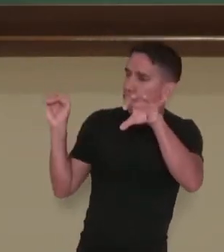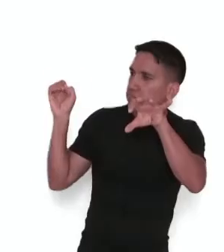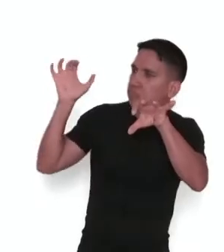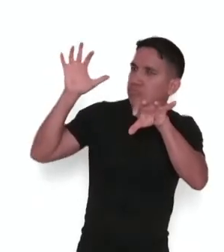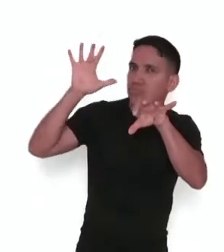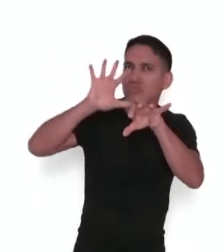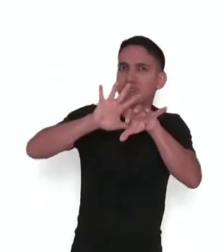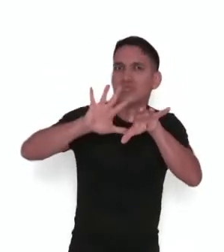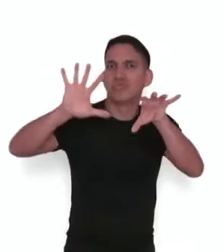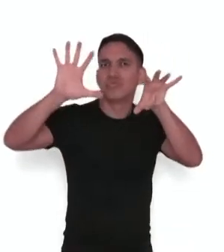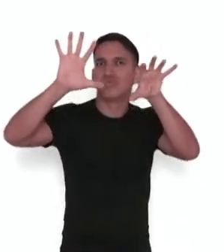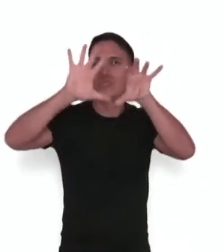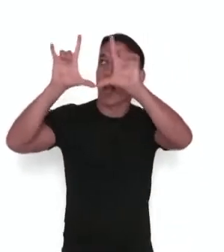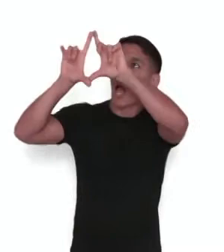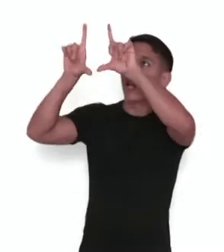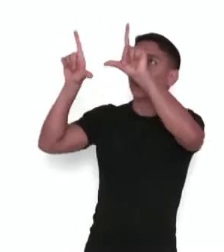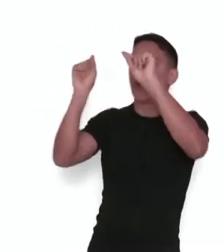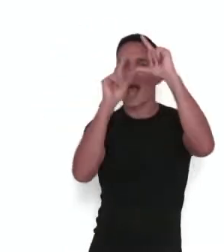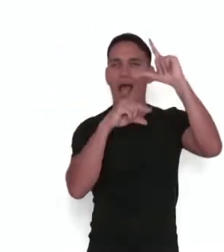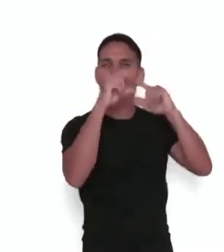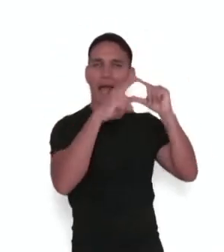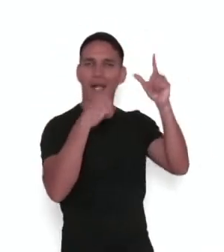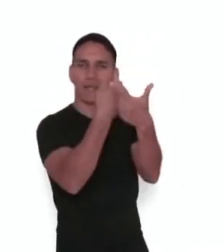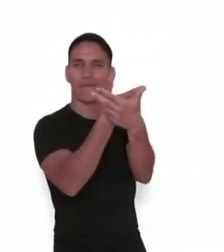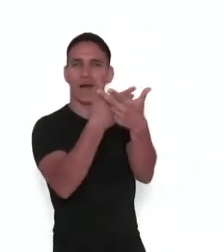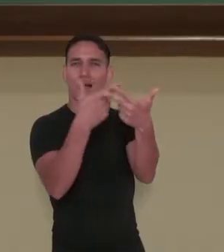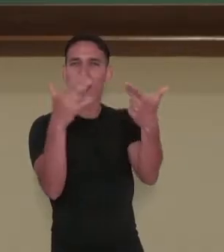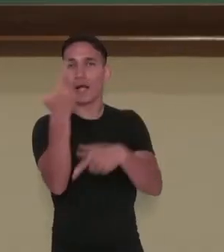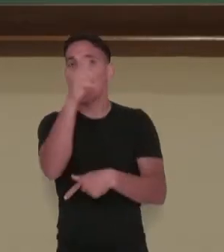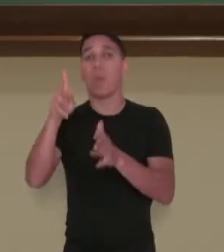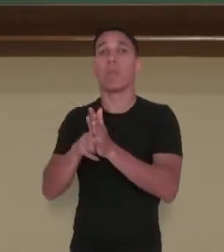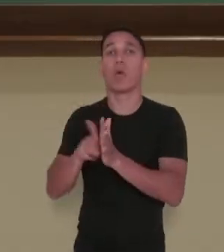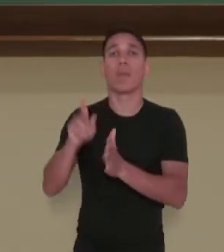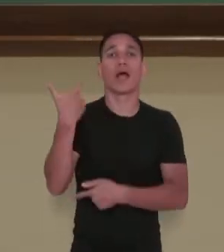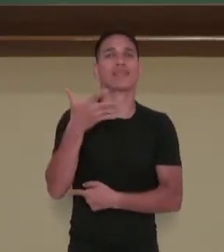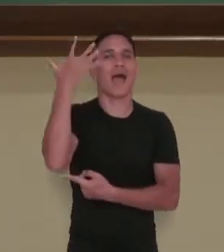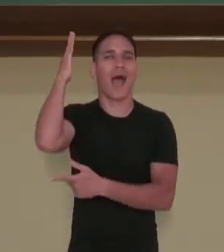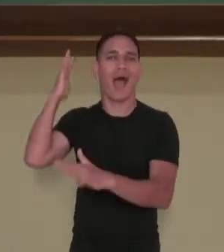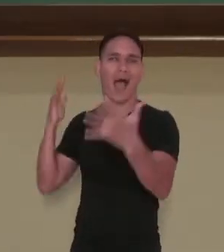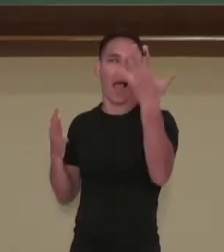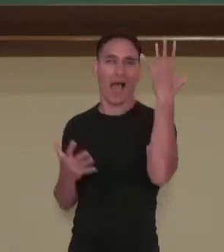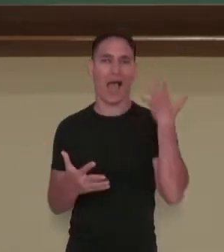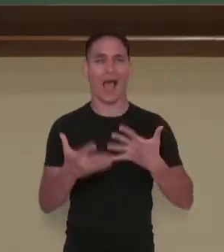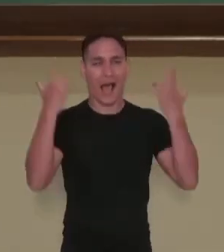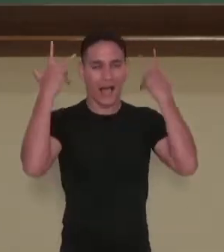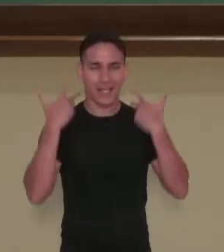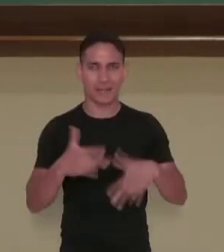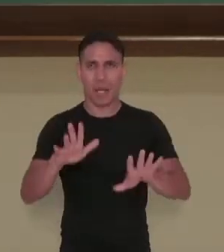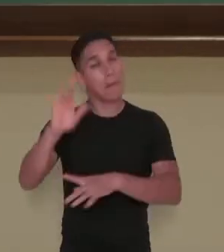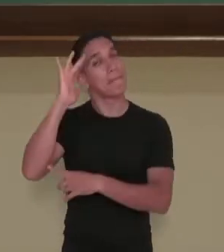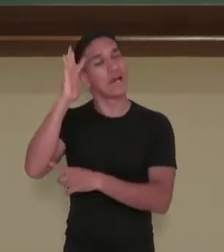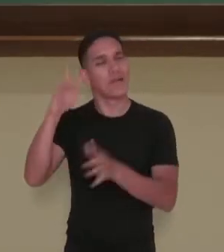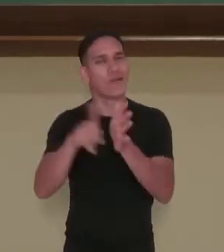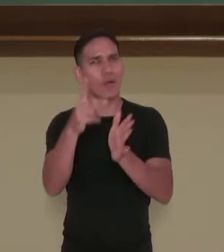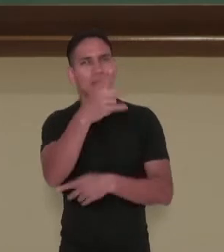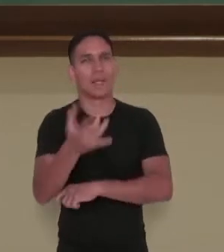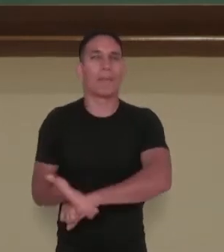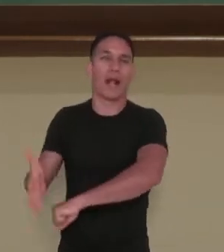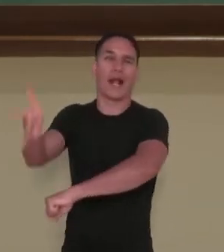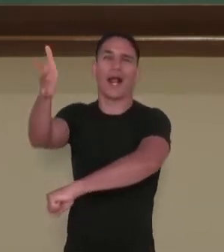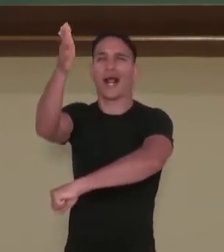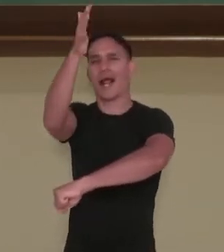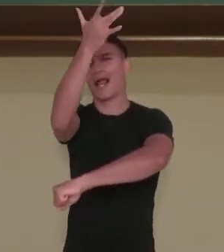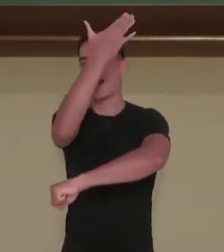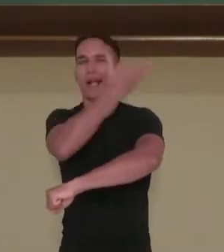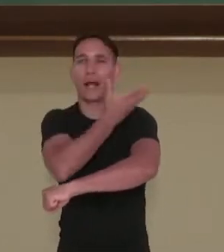lua, das estrelas e de outros eventos da natureza. Imagine você, nos tempos primitivos, quando o homem começou a